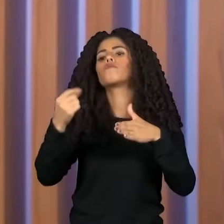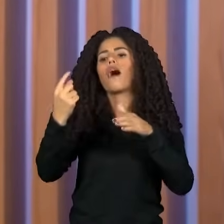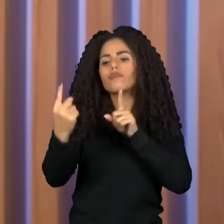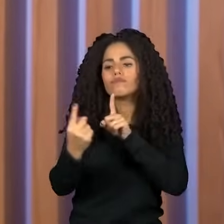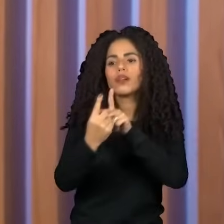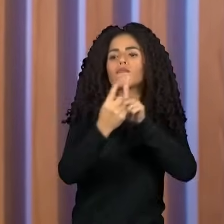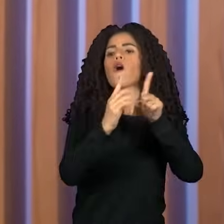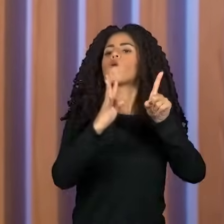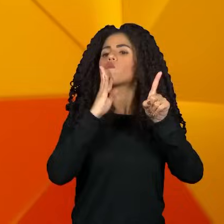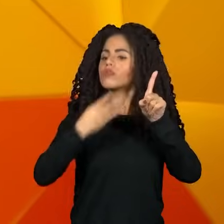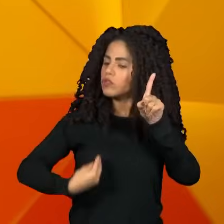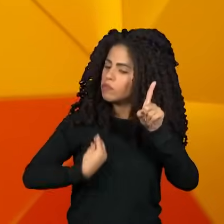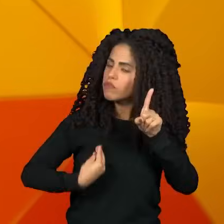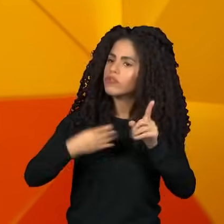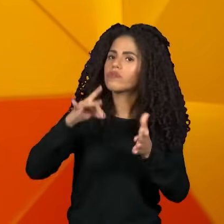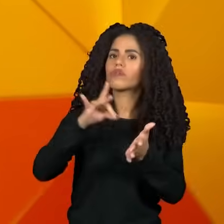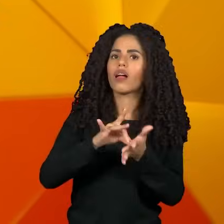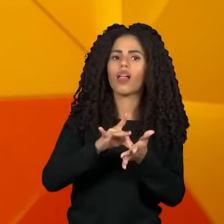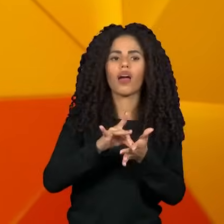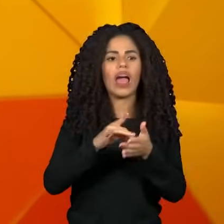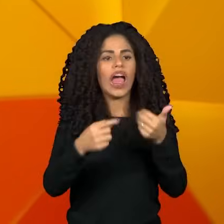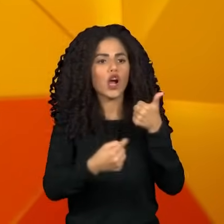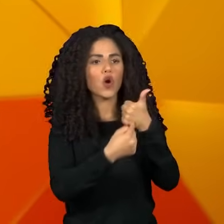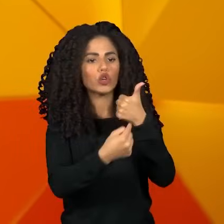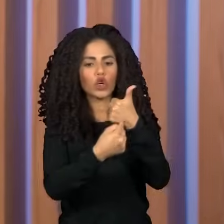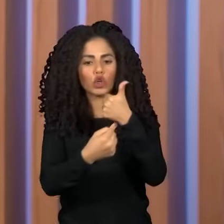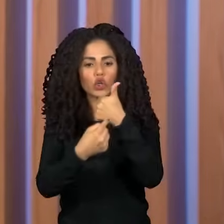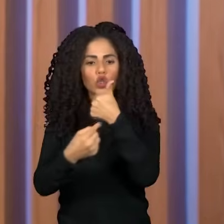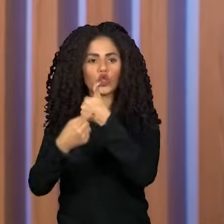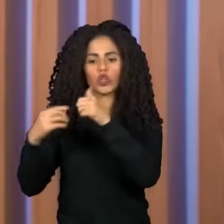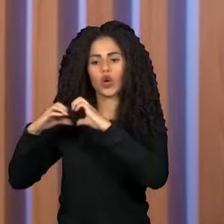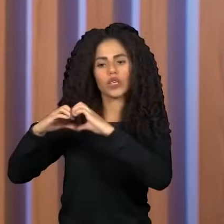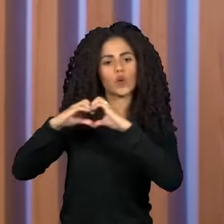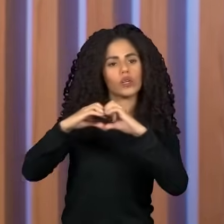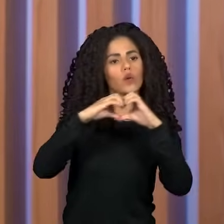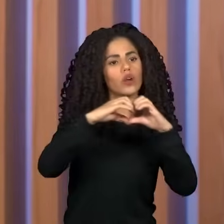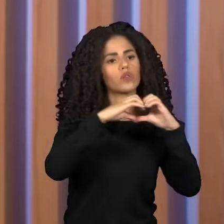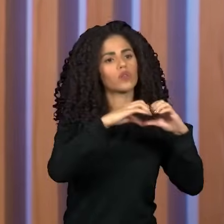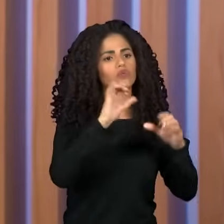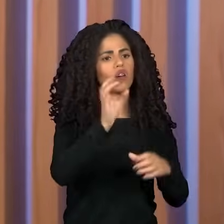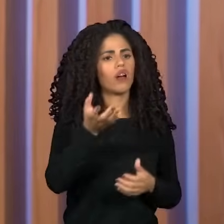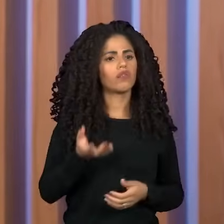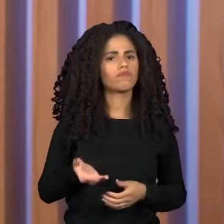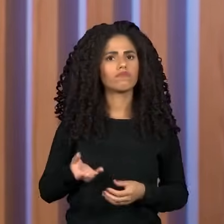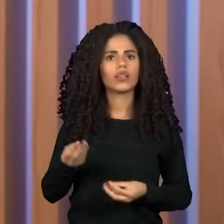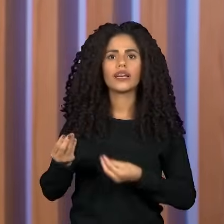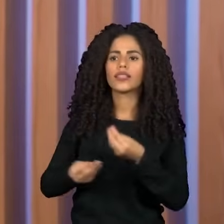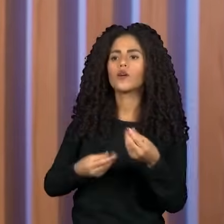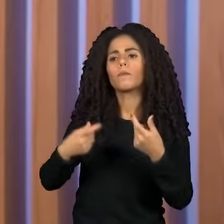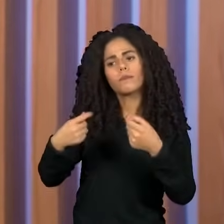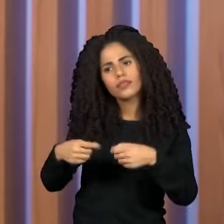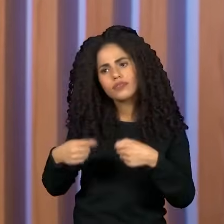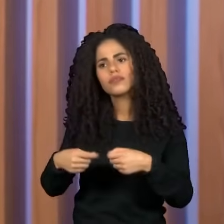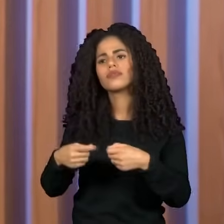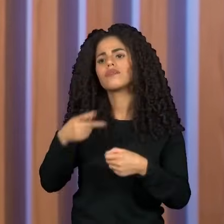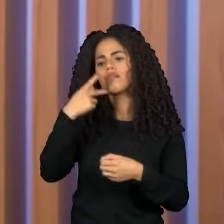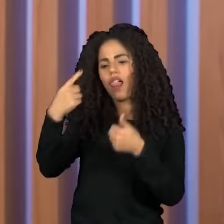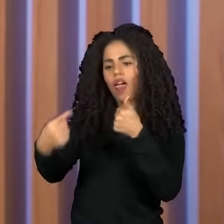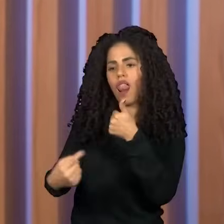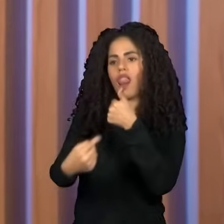para uma vida na prática. Fica só ali no like, dislike, like, dislike. E acho que isso fala muito de um pensamento mais contemporâneo mesmo do like